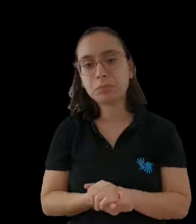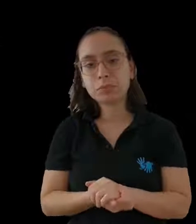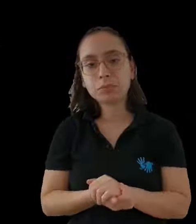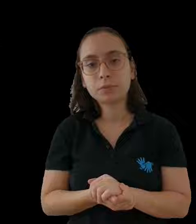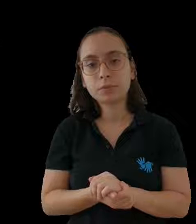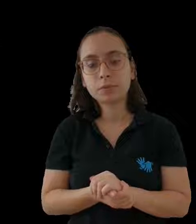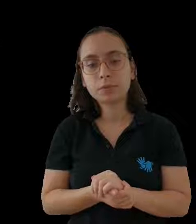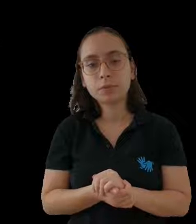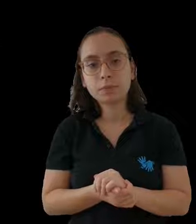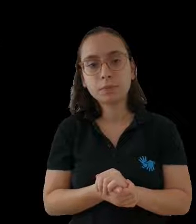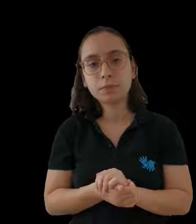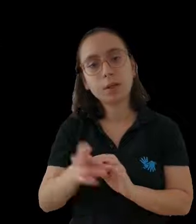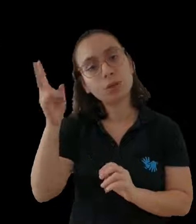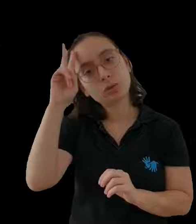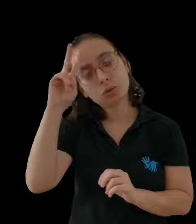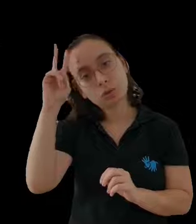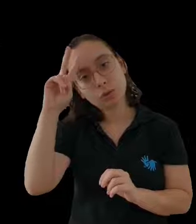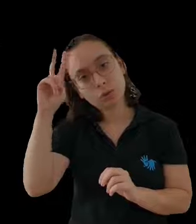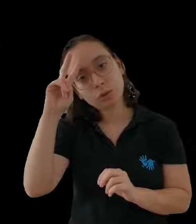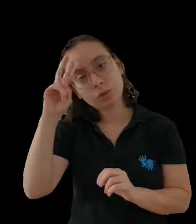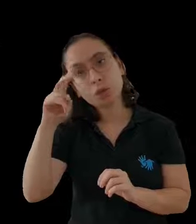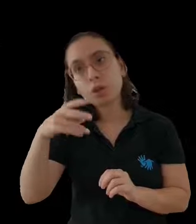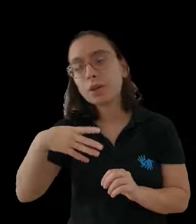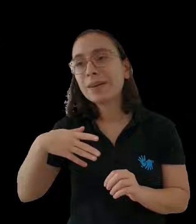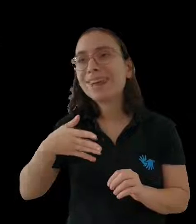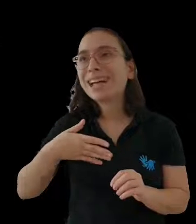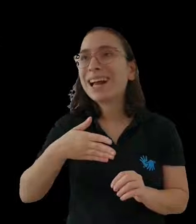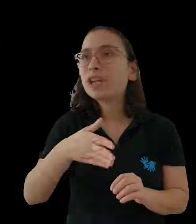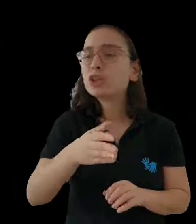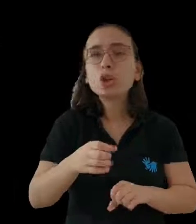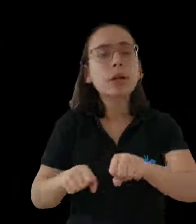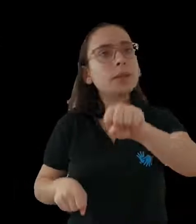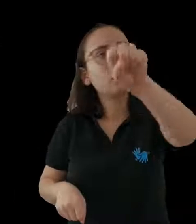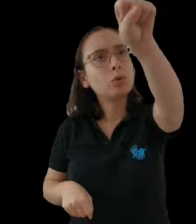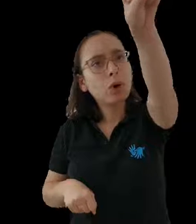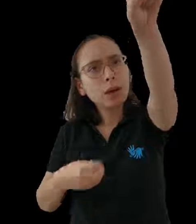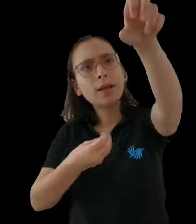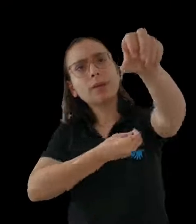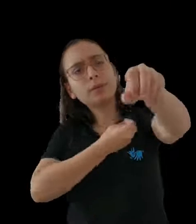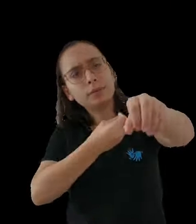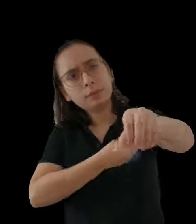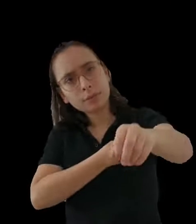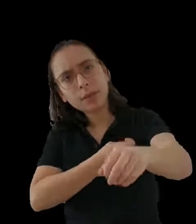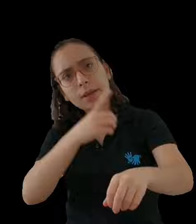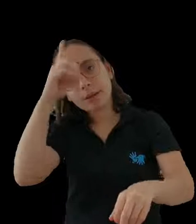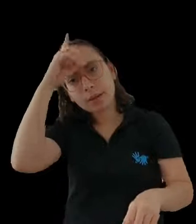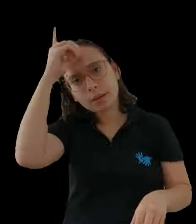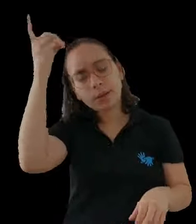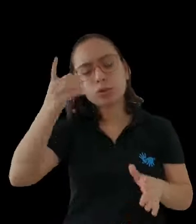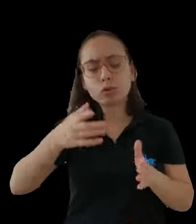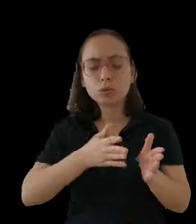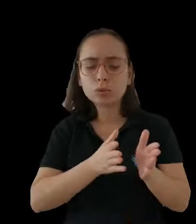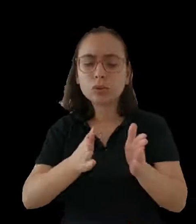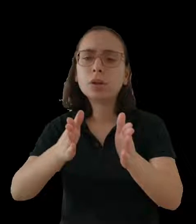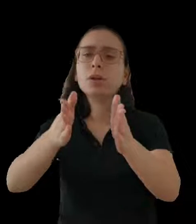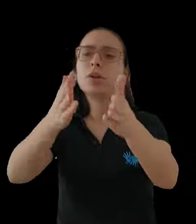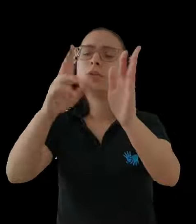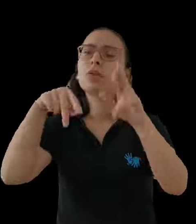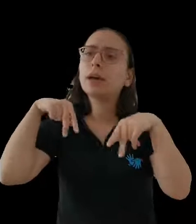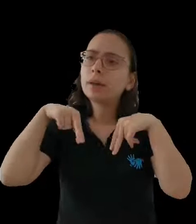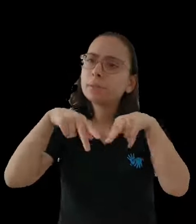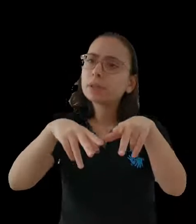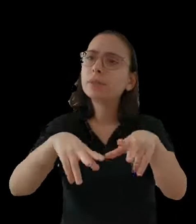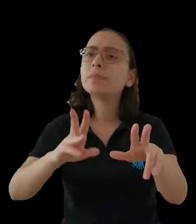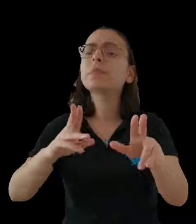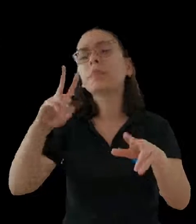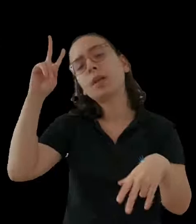mais. Porque eu não falei para vocês que essa história era sobre a jornada do herói? Sobre a ideia do